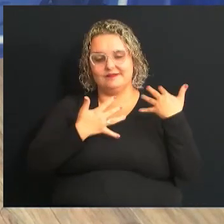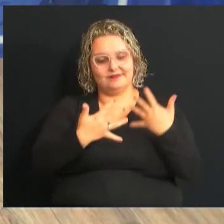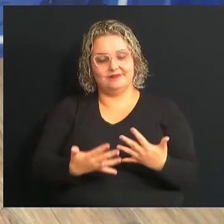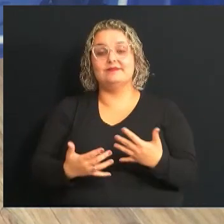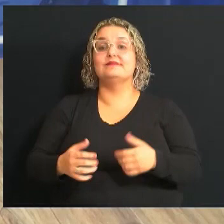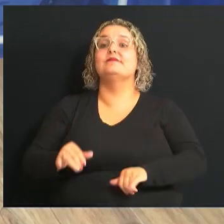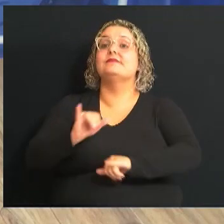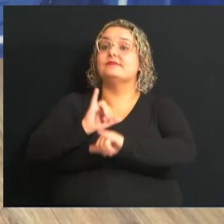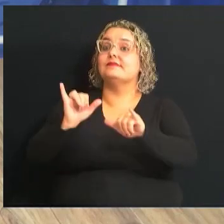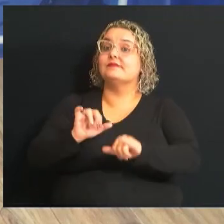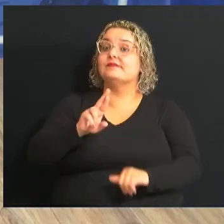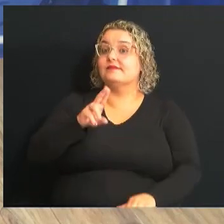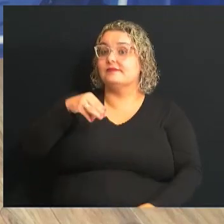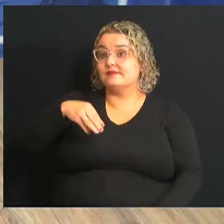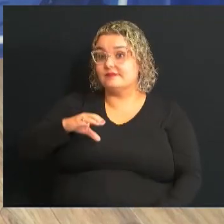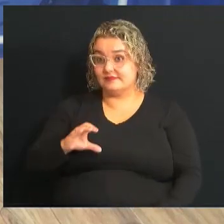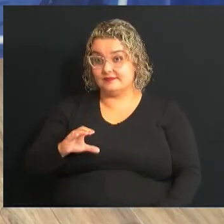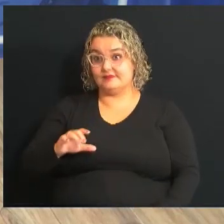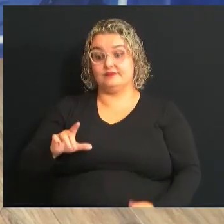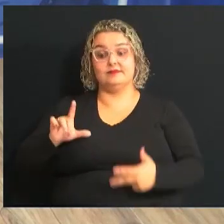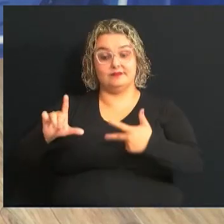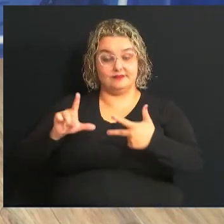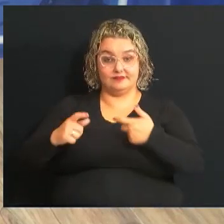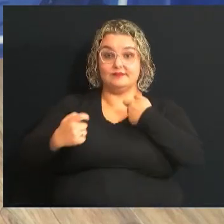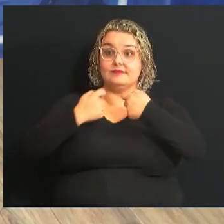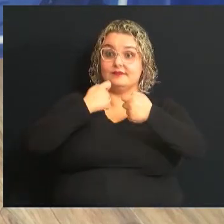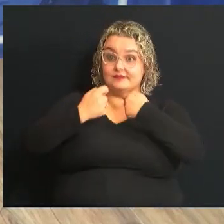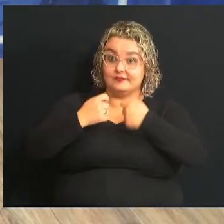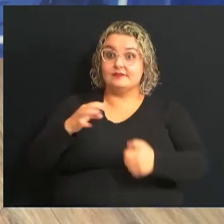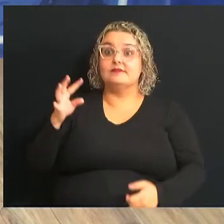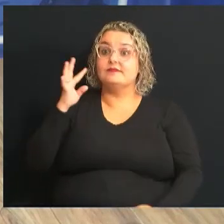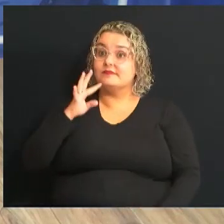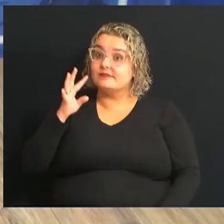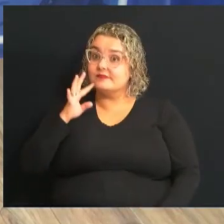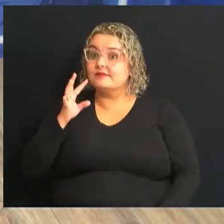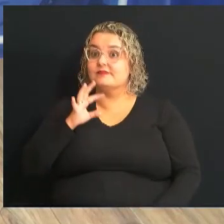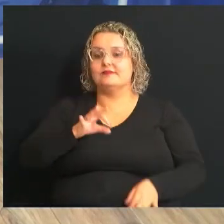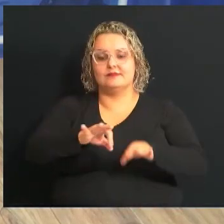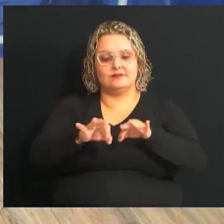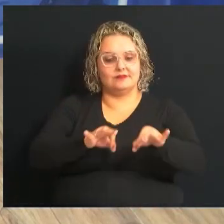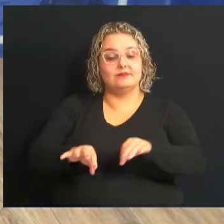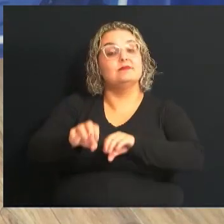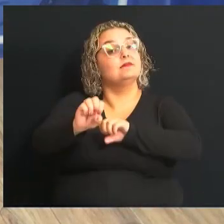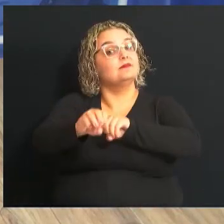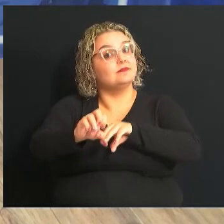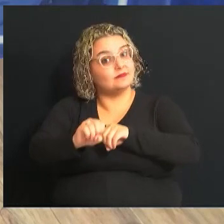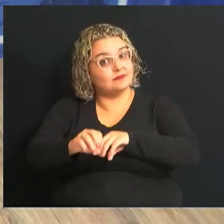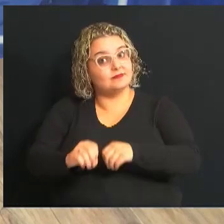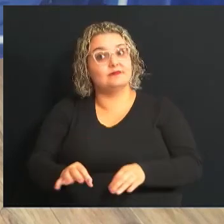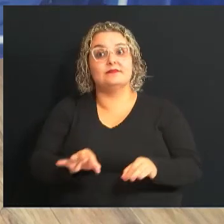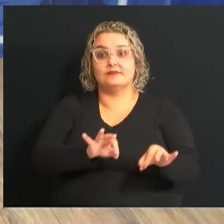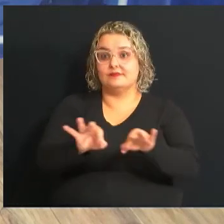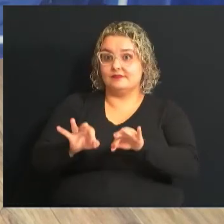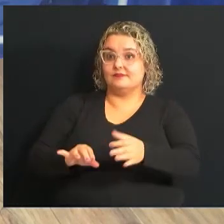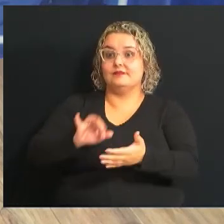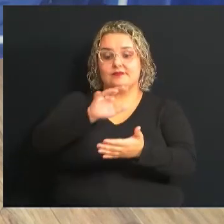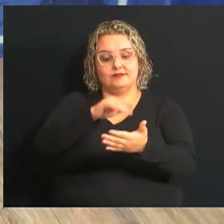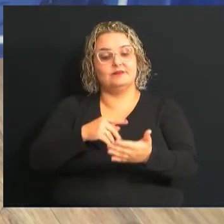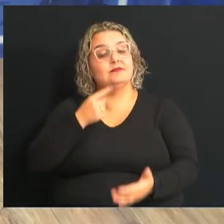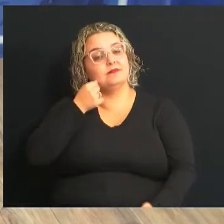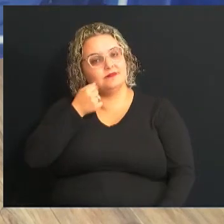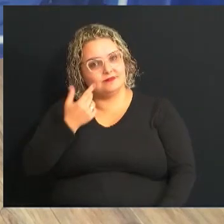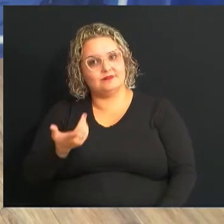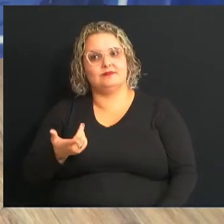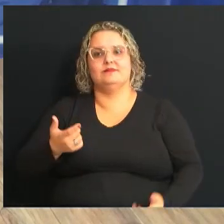com as notícias do Legislativo, entrevista muito bacana, com o nosso quadro de educação, com o nosso quadro de finanças,